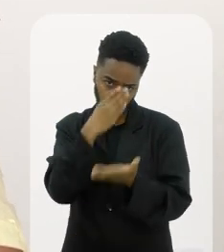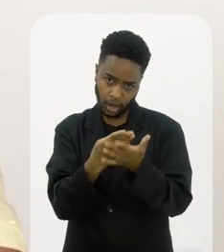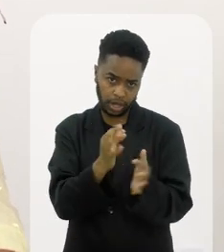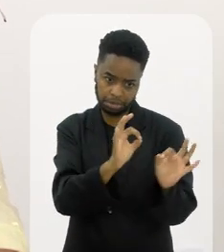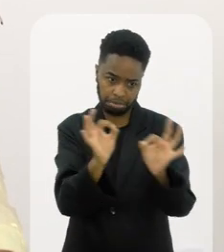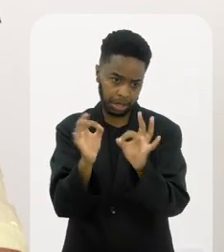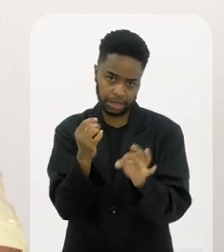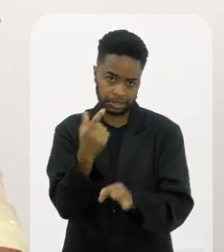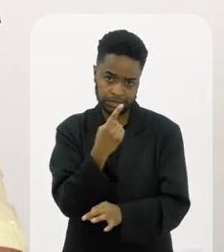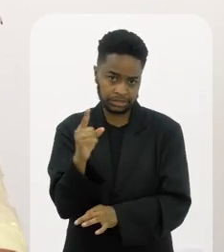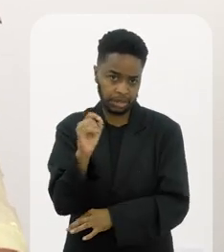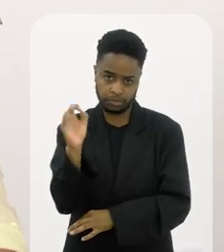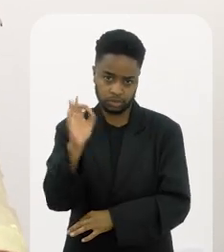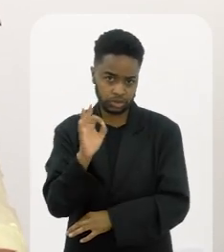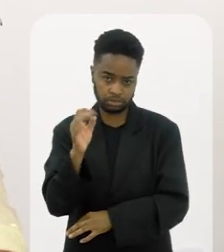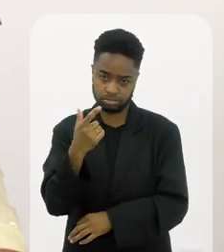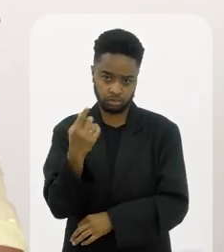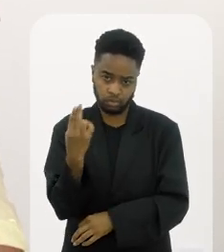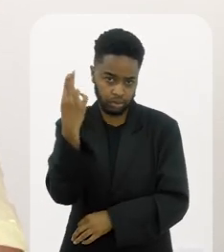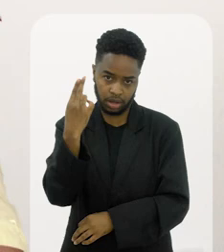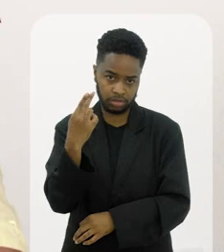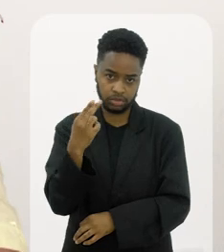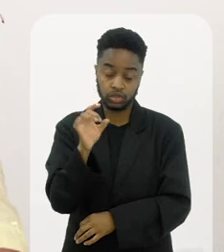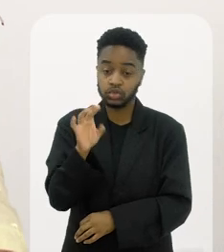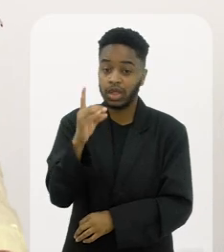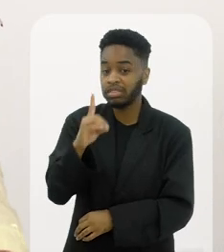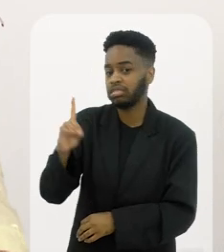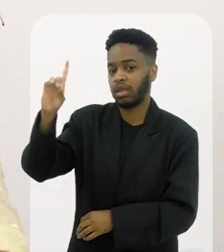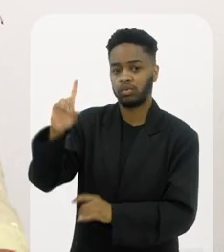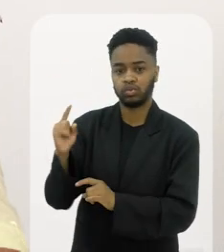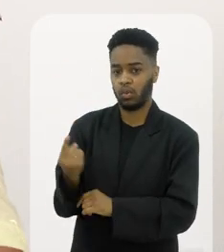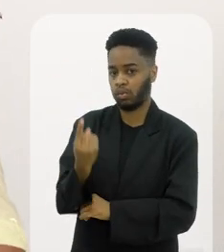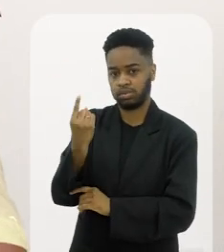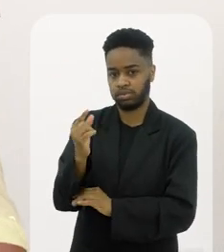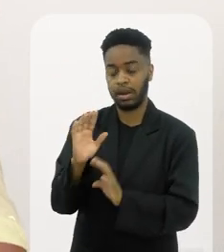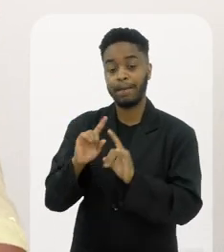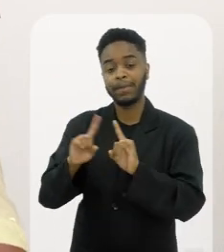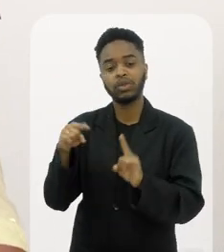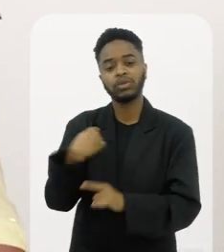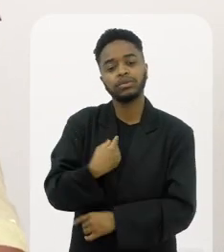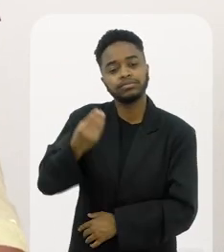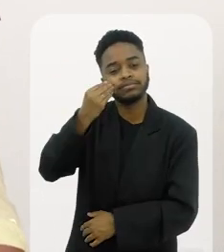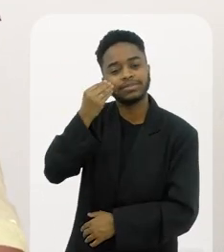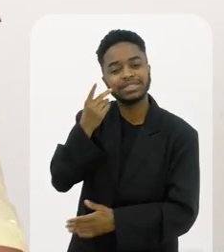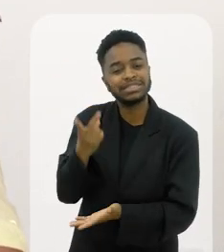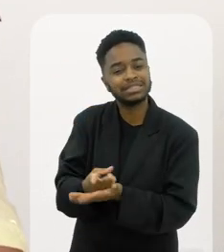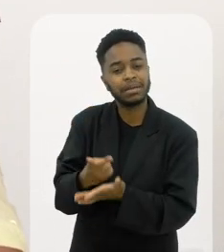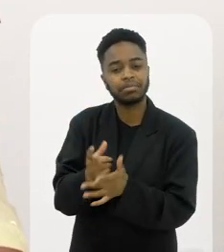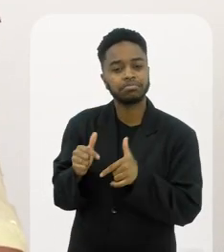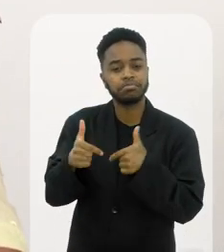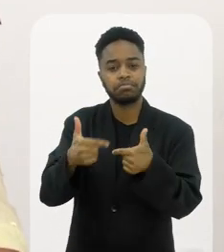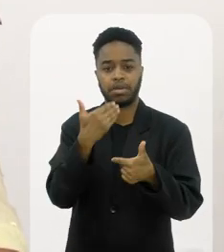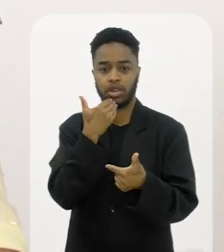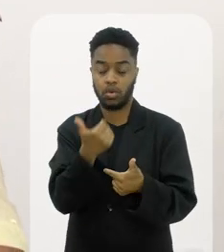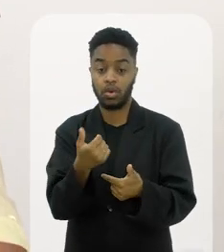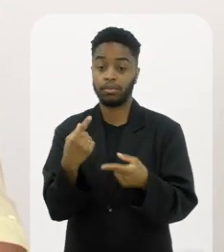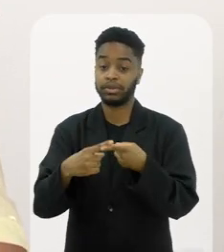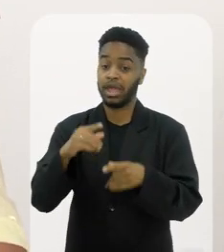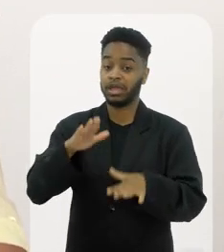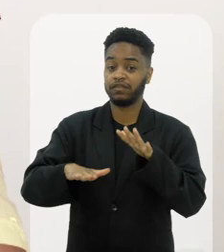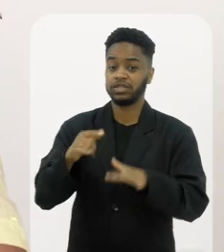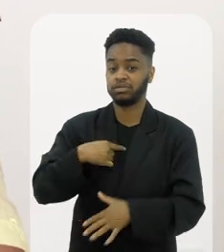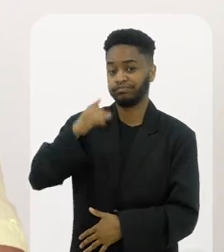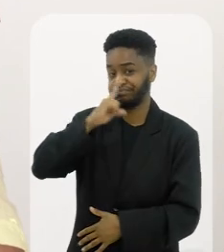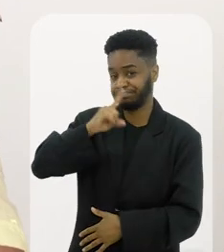porque eu não acredito em uma pessoa 100%, né? 100% é Deus. Mas a gente está sempre buscando fazer o melhor.